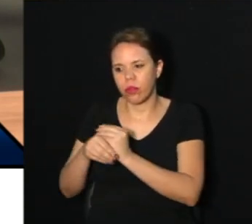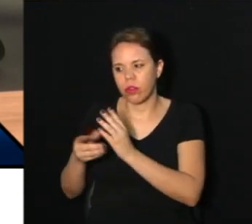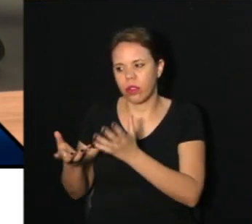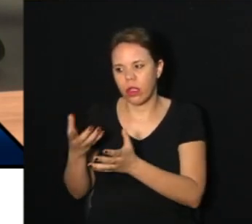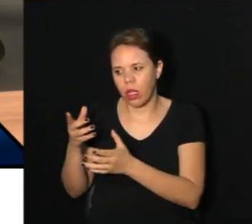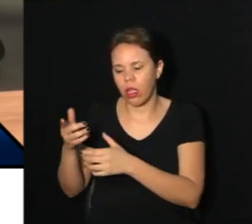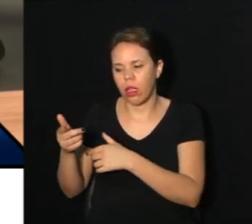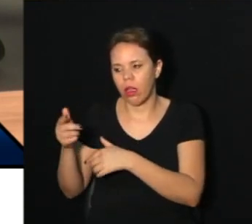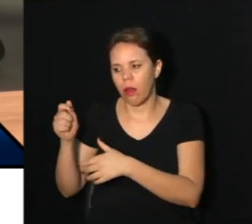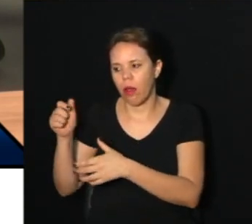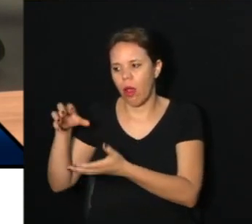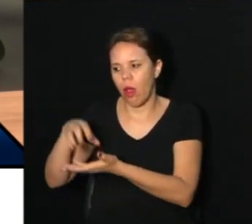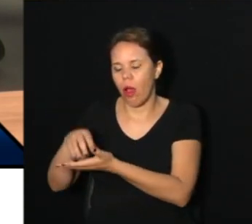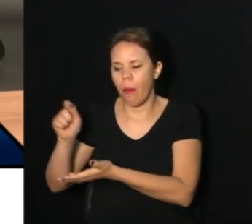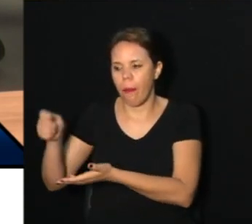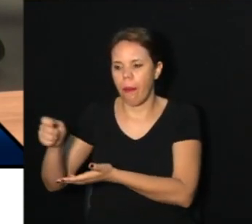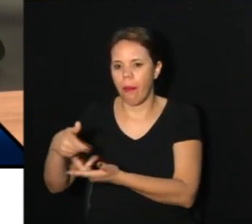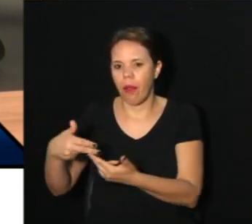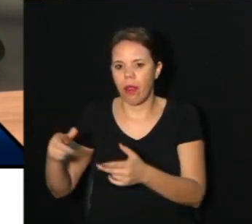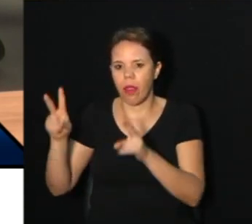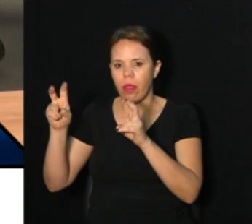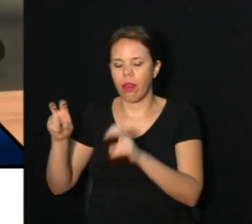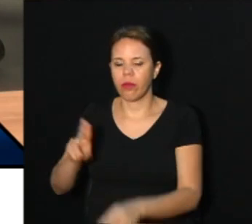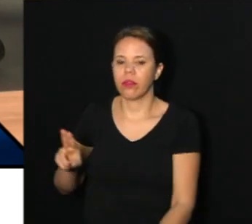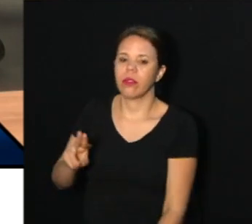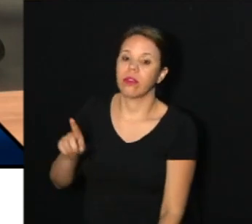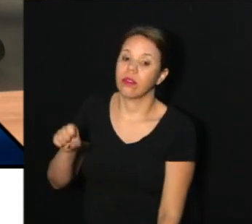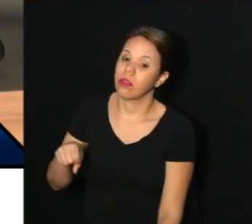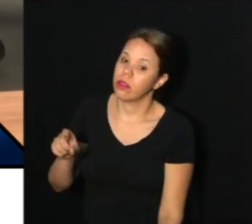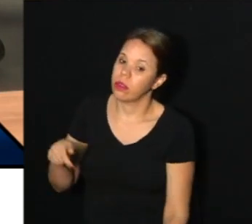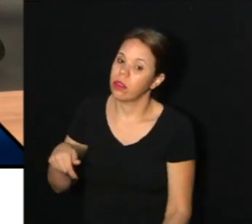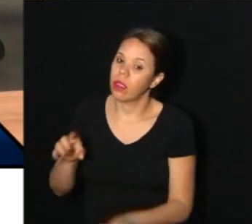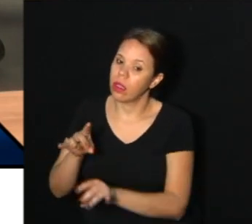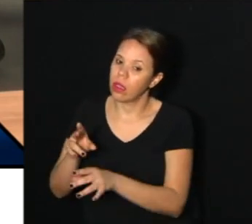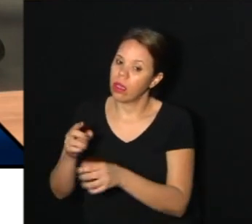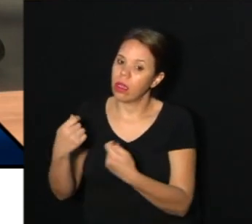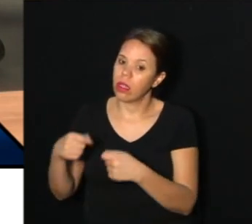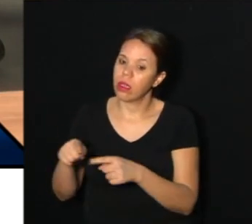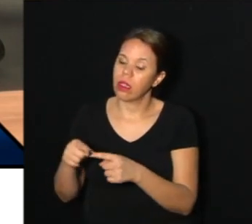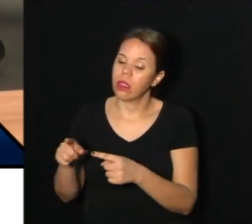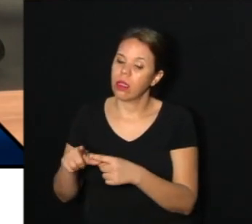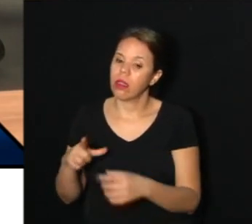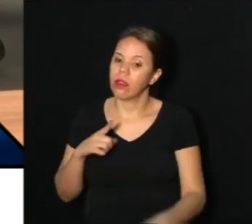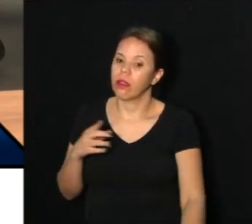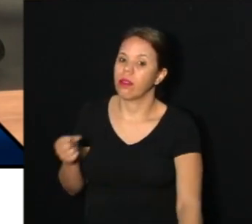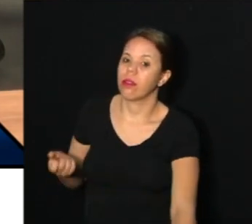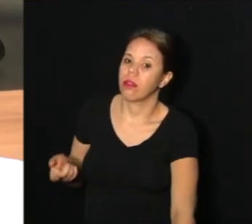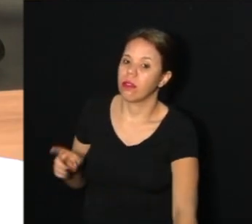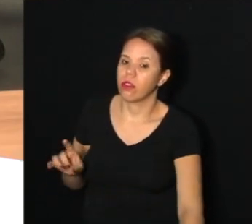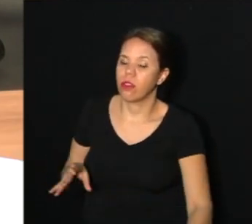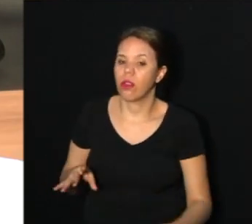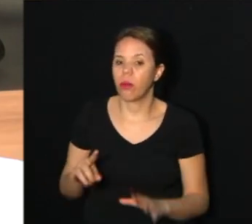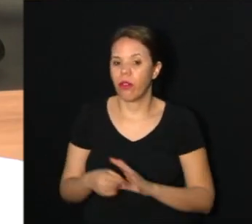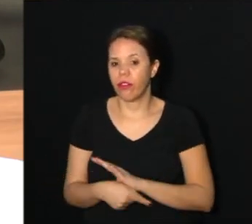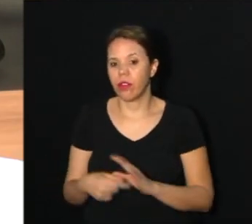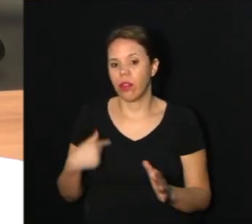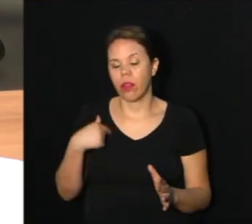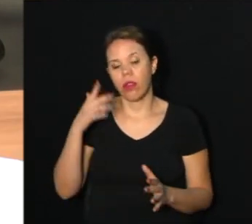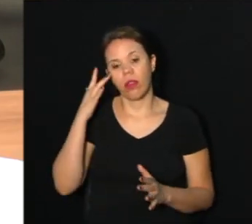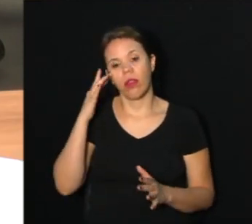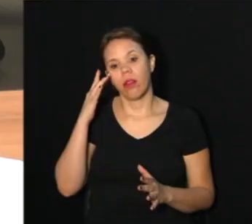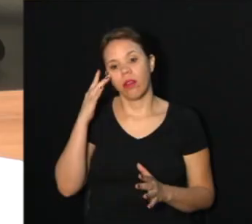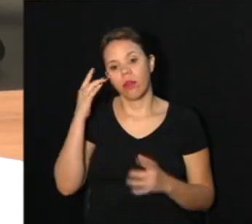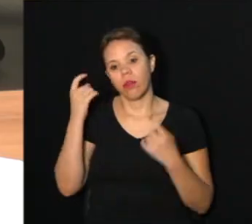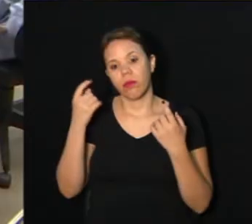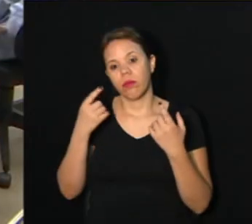órgão pagador, foi um termo usado ali, né, mas se isso é legal, técnico, é a necessidade disso. Só aprofundar esses pontos que me chamaram a